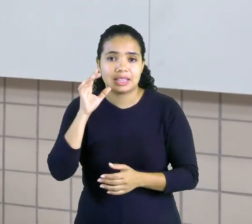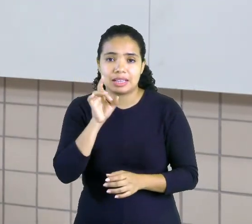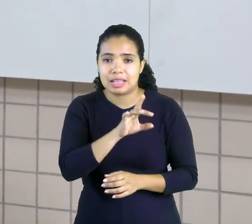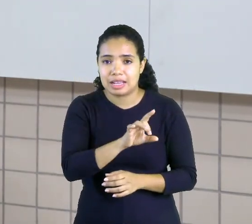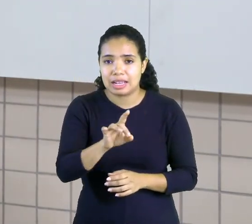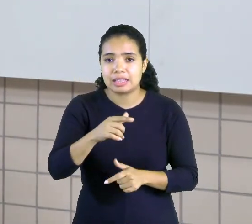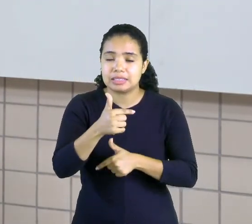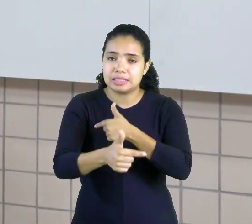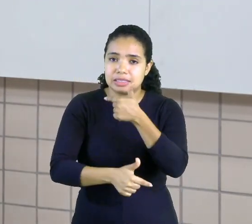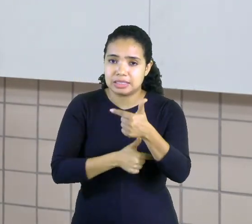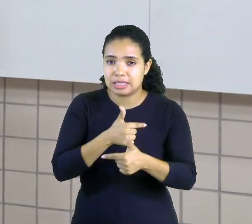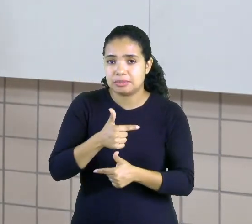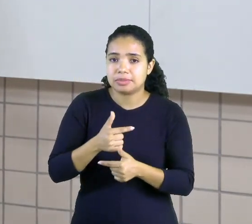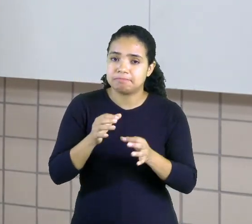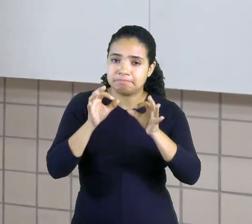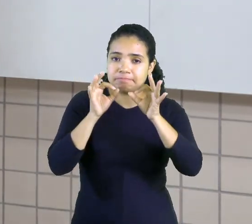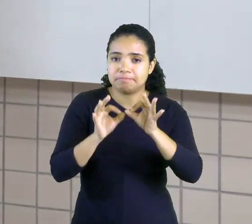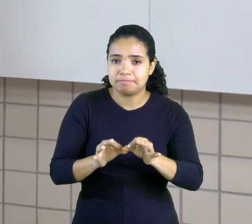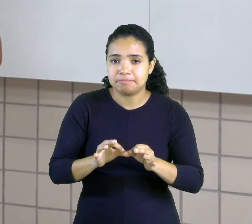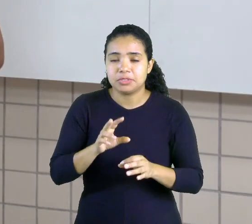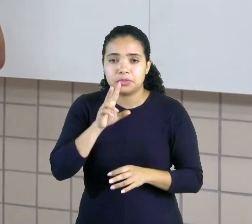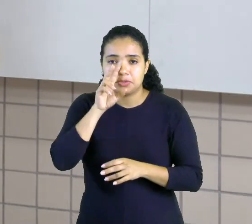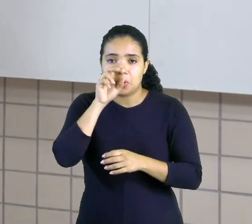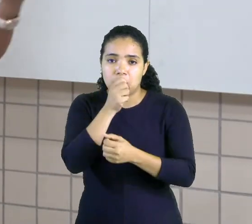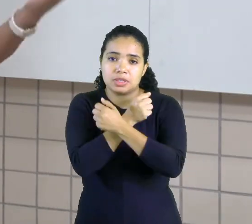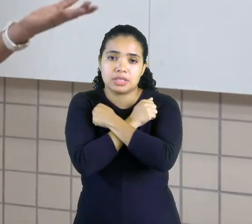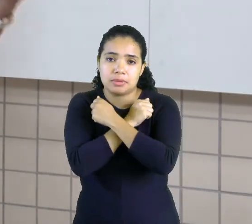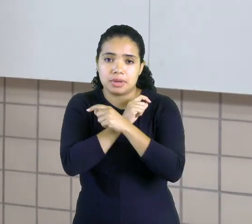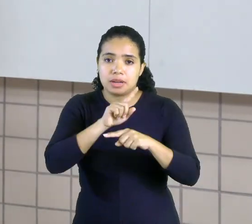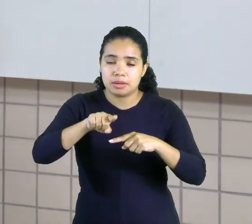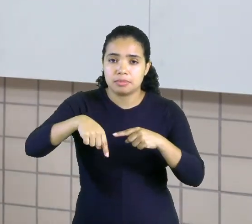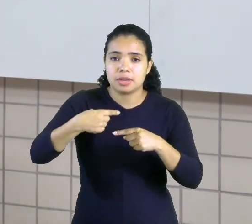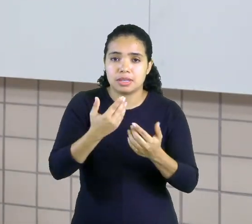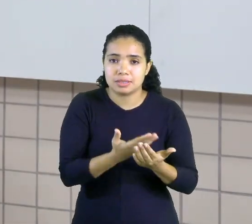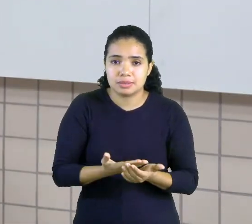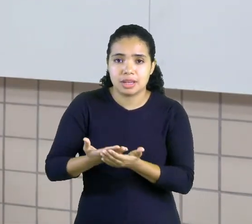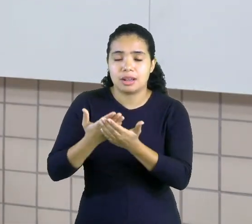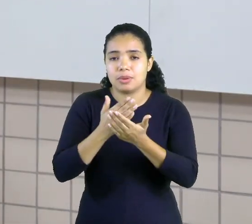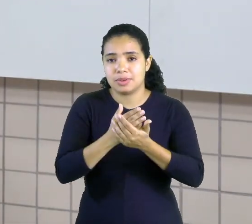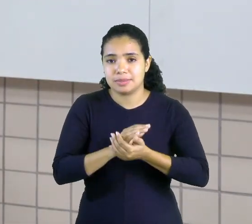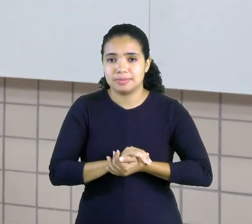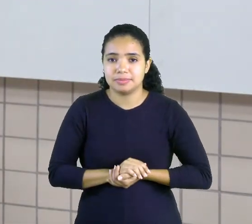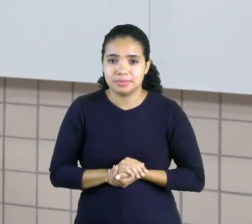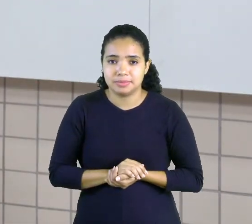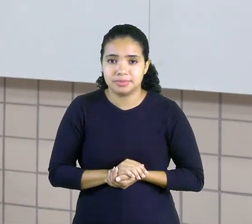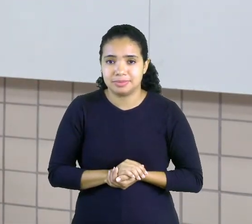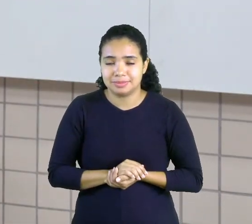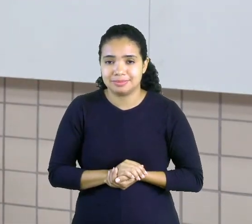atividade com capricho. Um forte abraço e até a próxima teleaula.